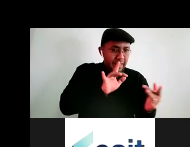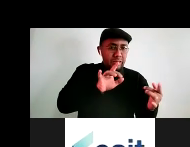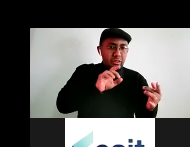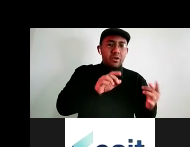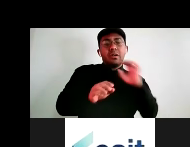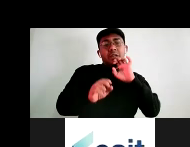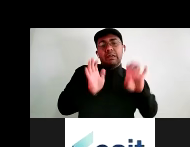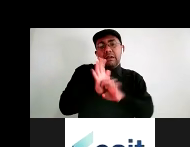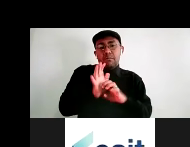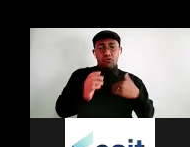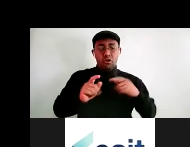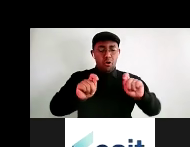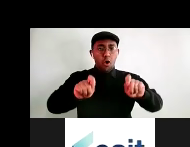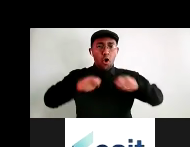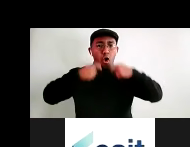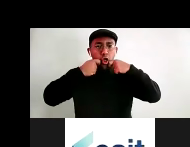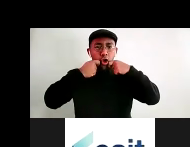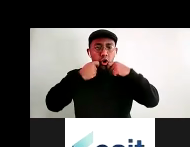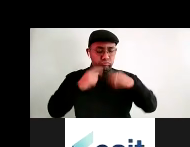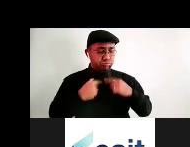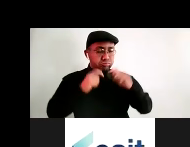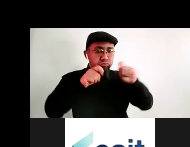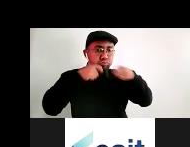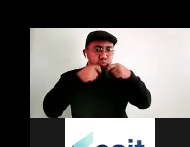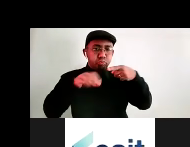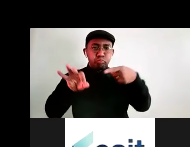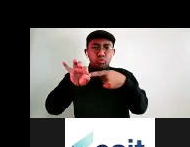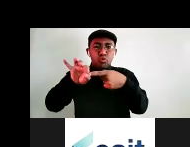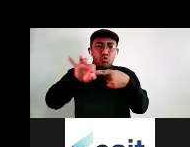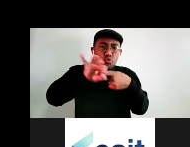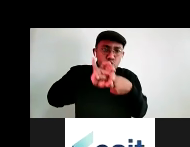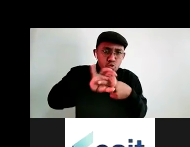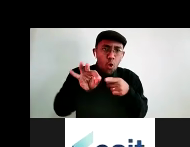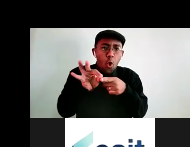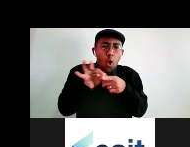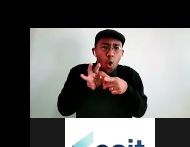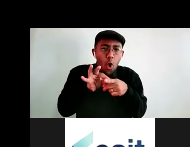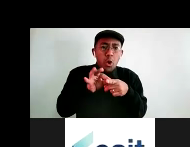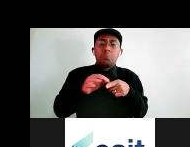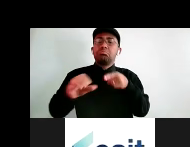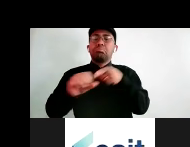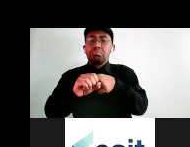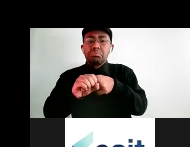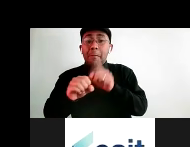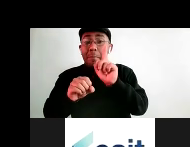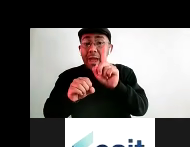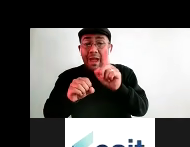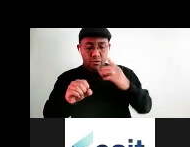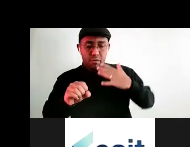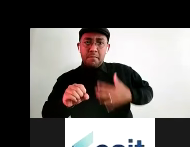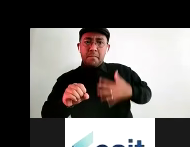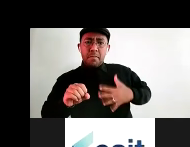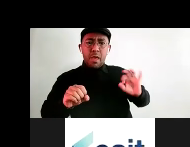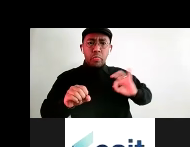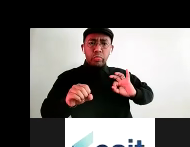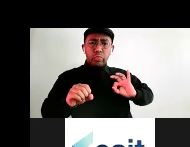camisinhas não protegem uma proteção segura, porque se há alguma lesão em